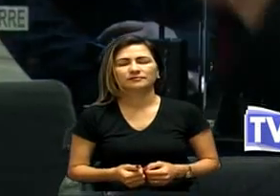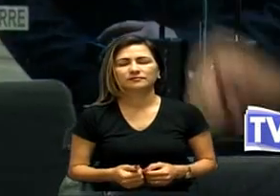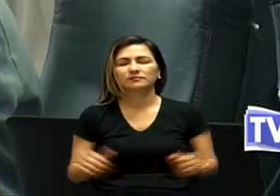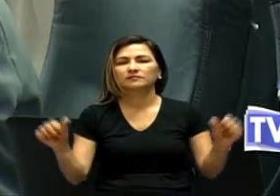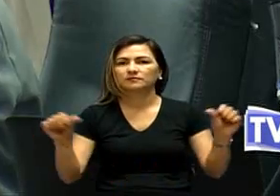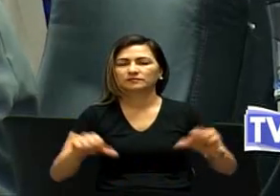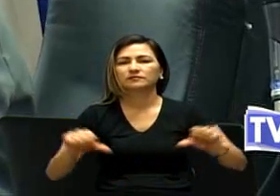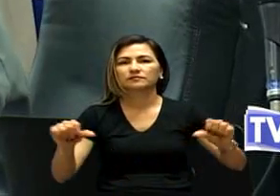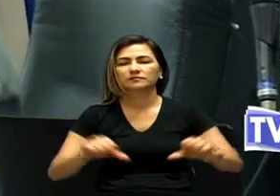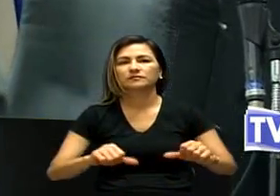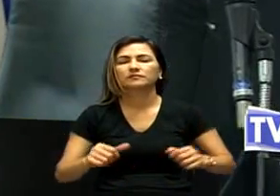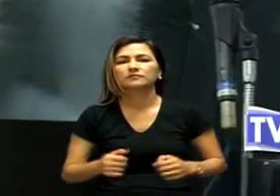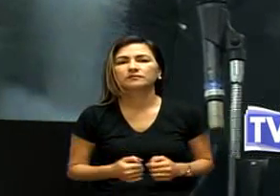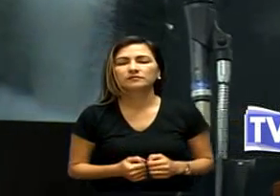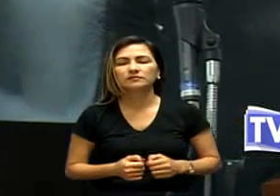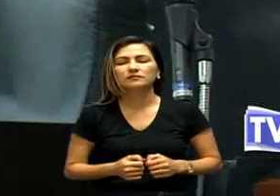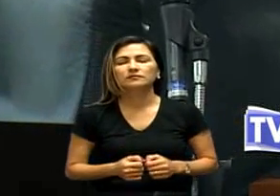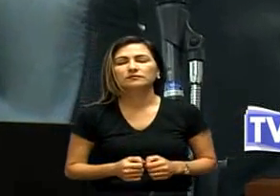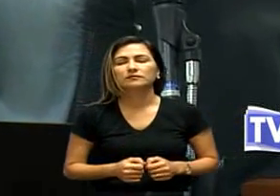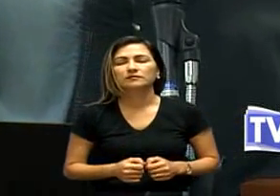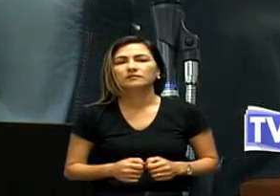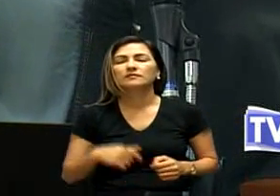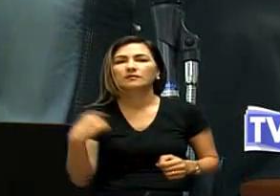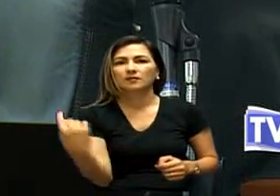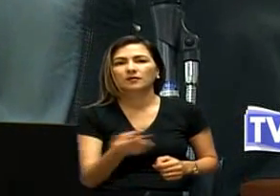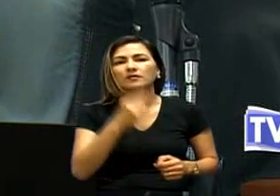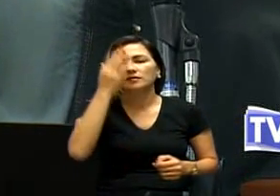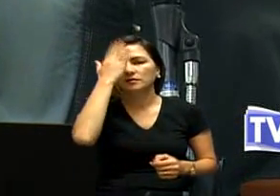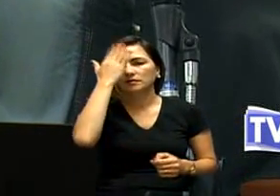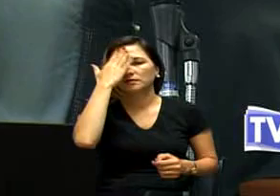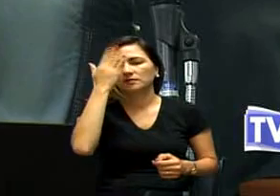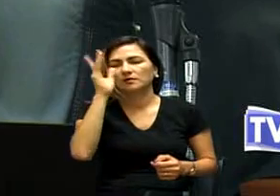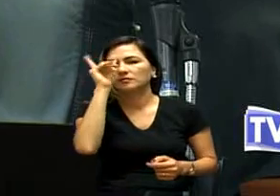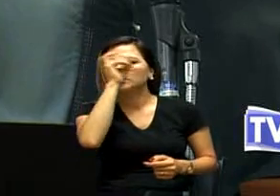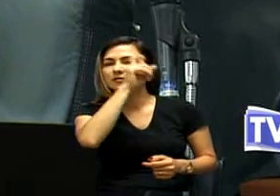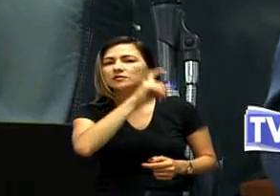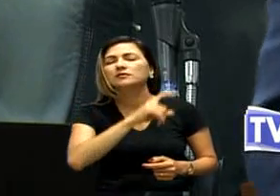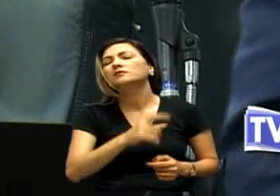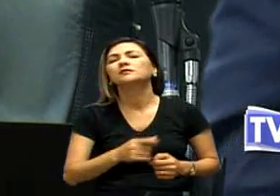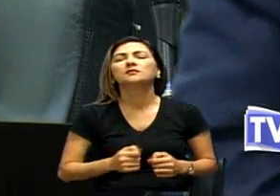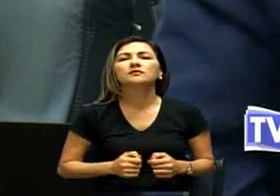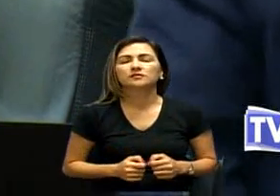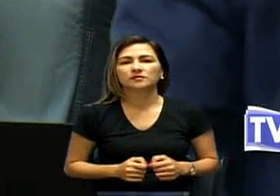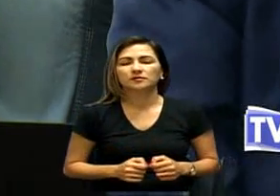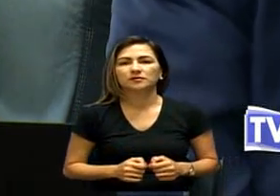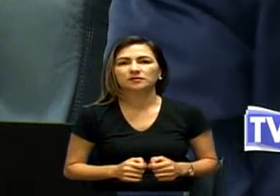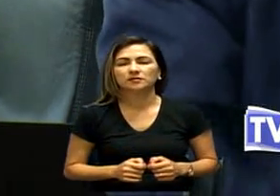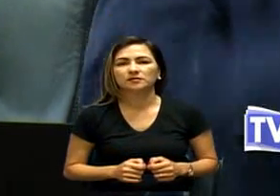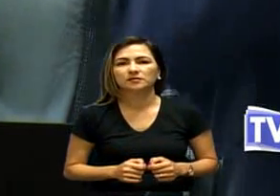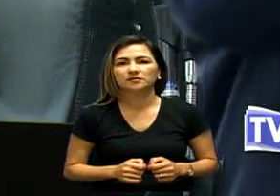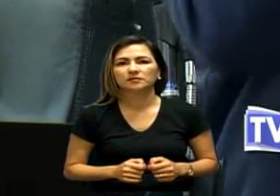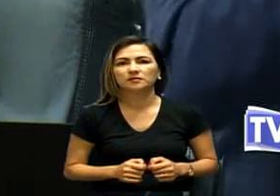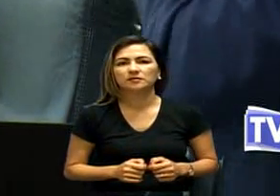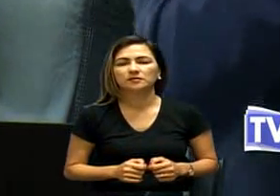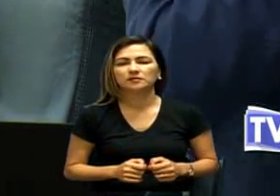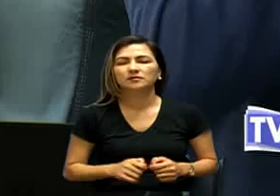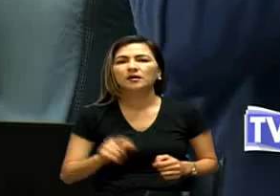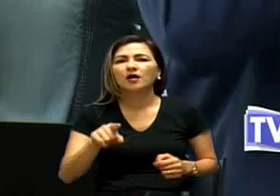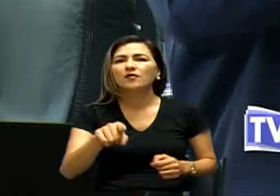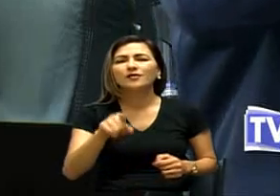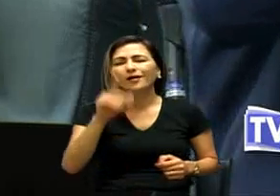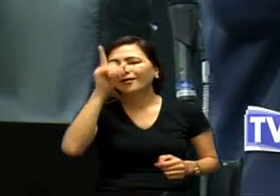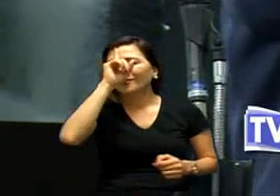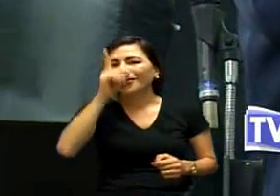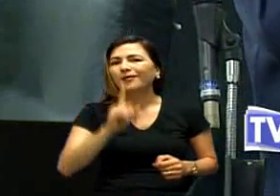vereadores nós, lutam. Nós sabemos a dificuldade quando nós pedimos para fazer aquilo lá, vereador eu sei, Nenê. Eu sei, o senhor eu não sei. Tem noção como é que